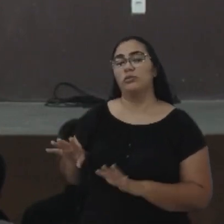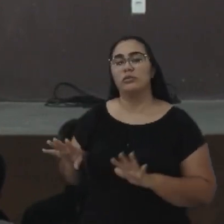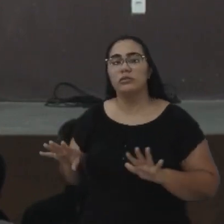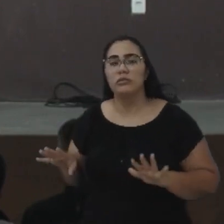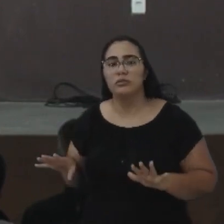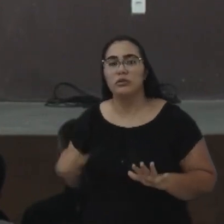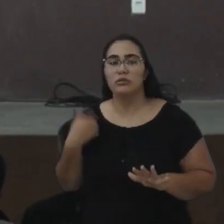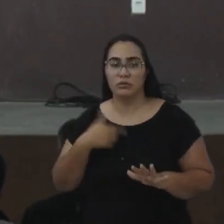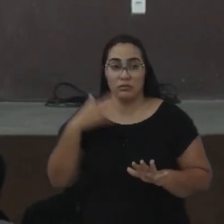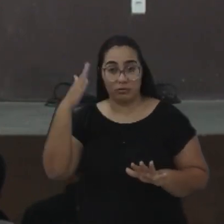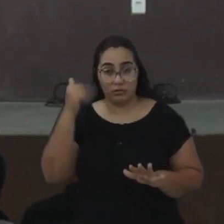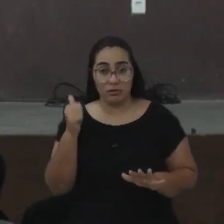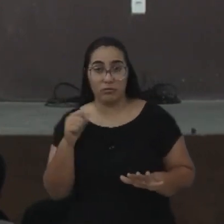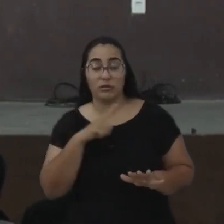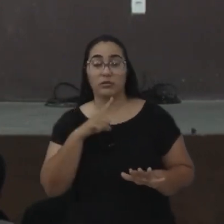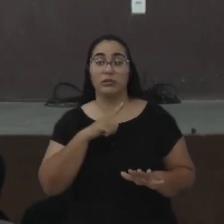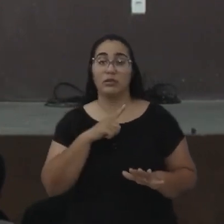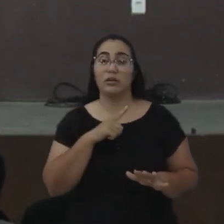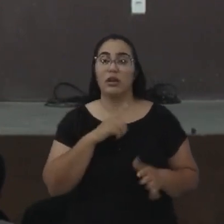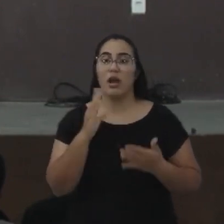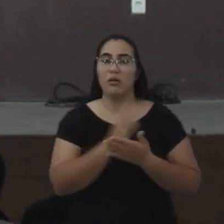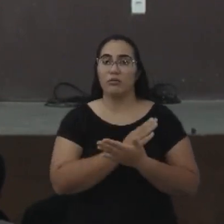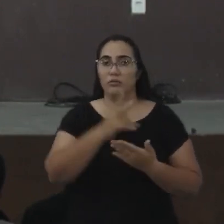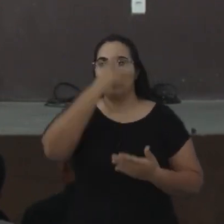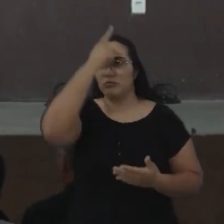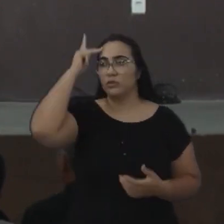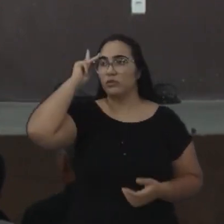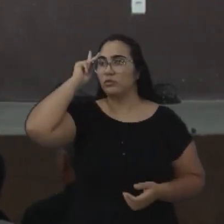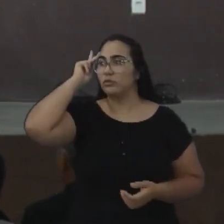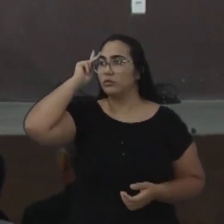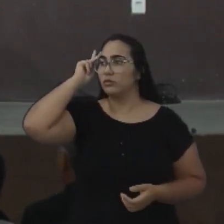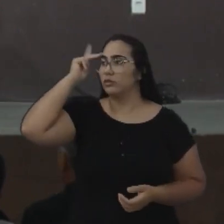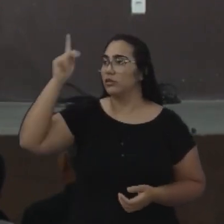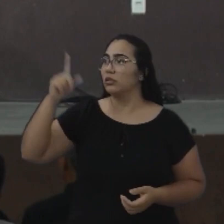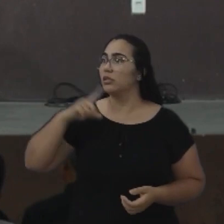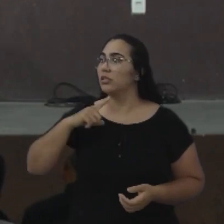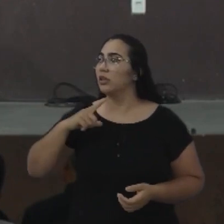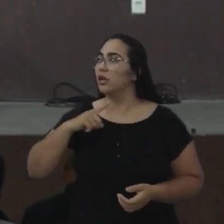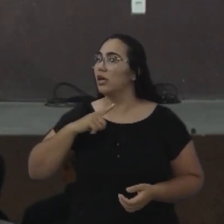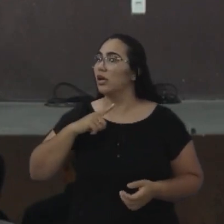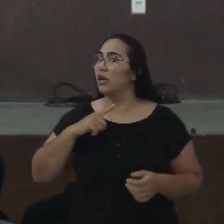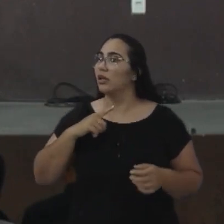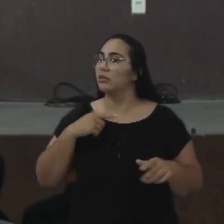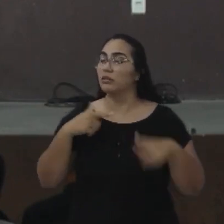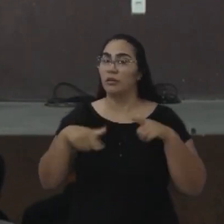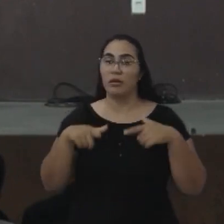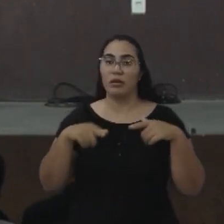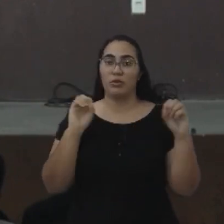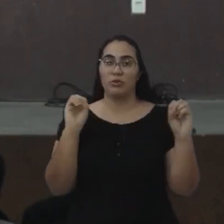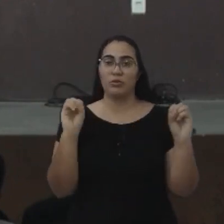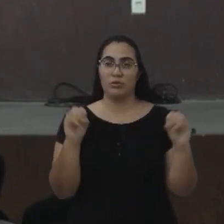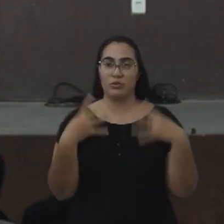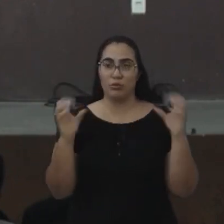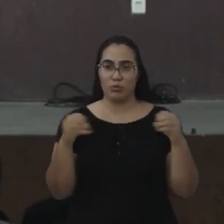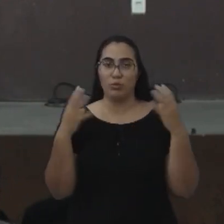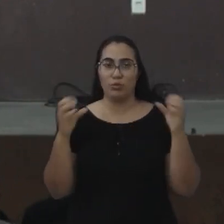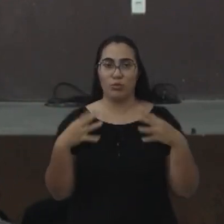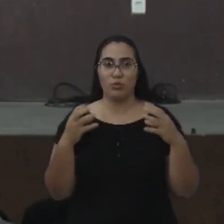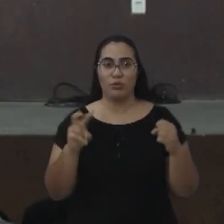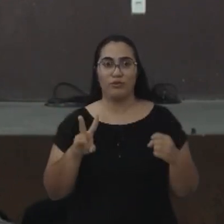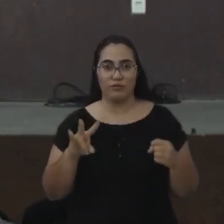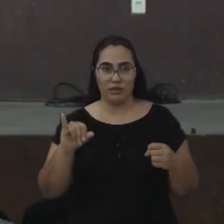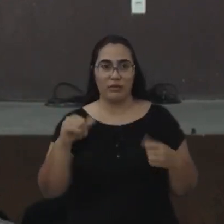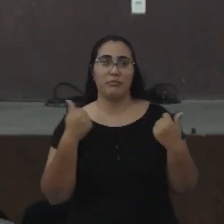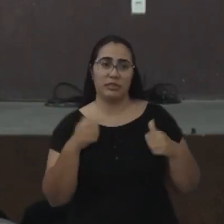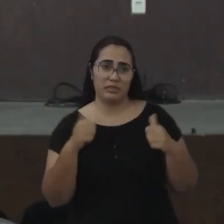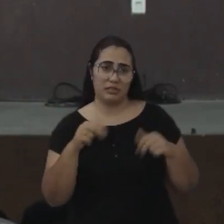gente sabe que tem irmãos aqui que vão acabar tendo que... Tem um irmão que trabalha no SAMU, que vai estar lá, né? Infelizmente, a trabalho. Tem outro irmão aqui que é policial, que vai